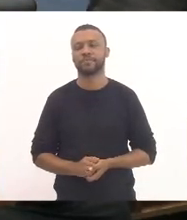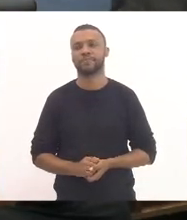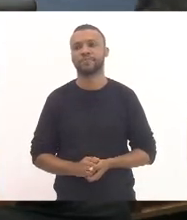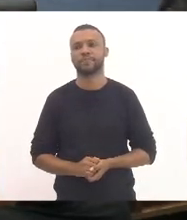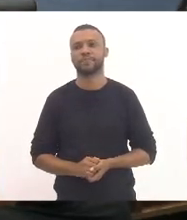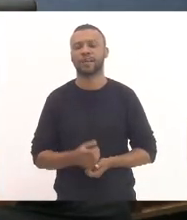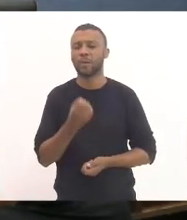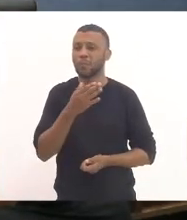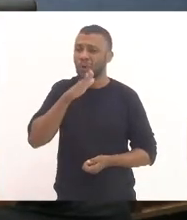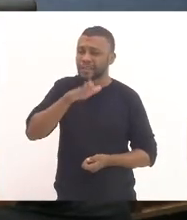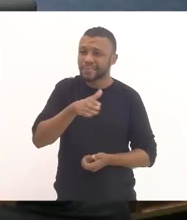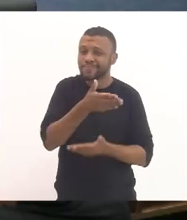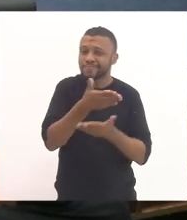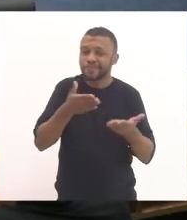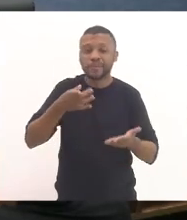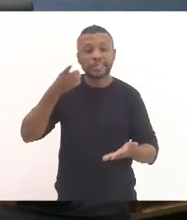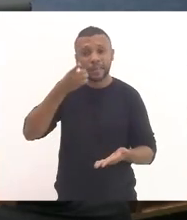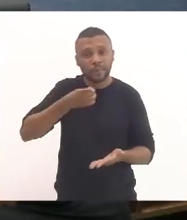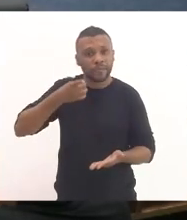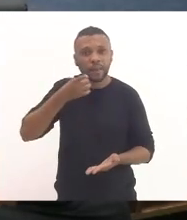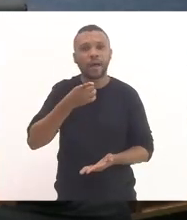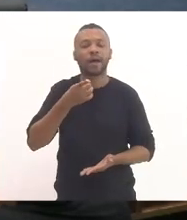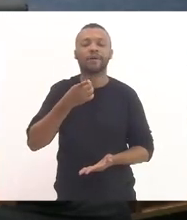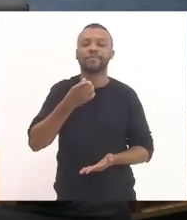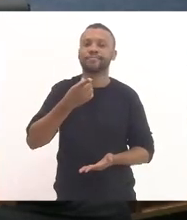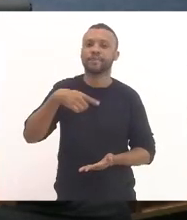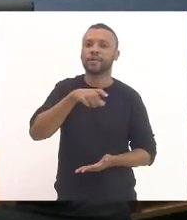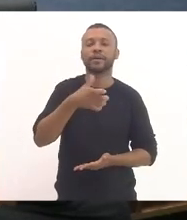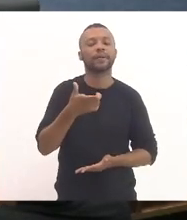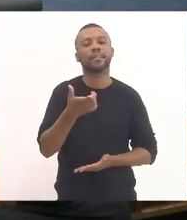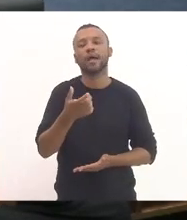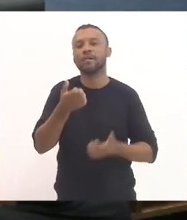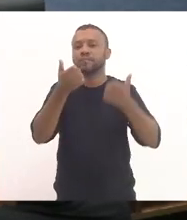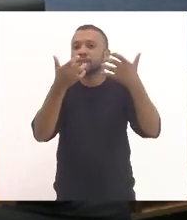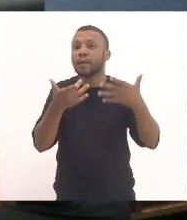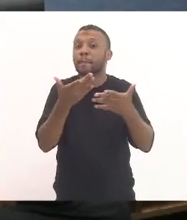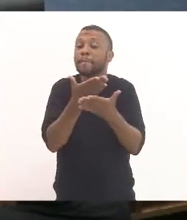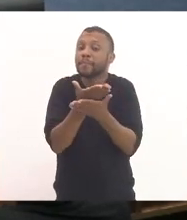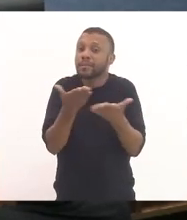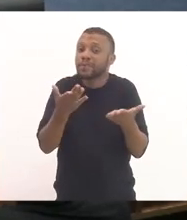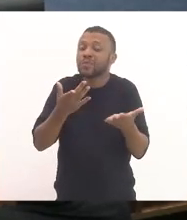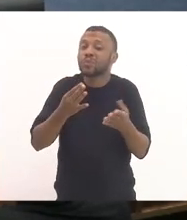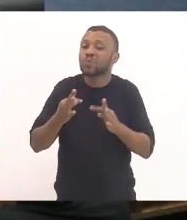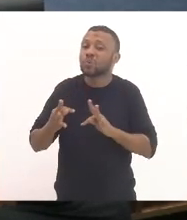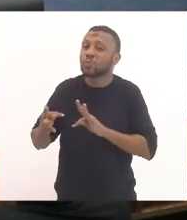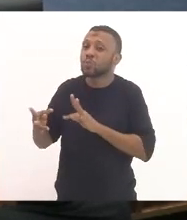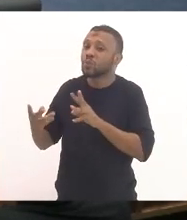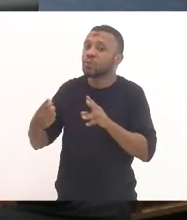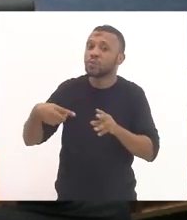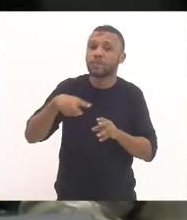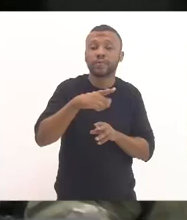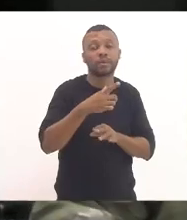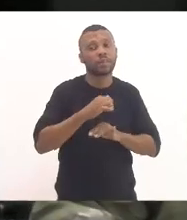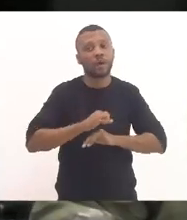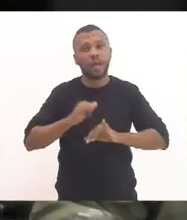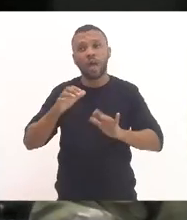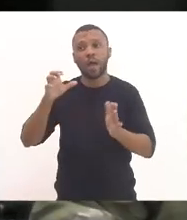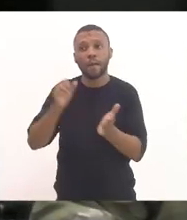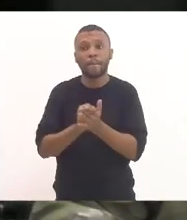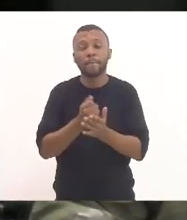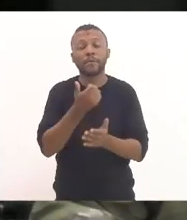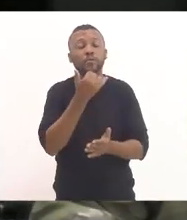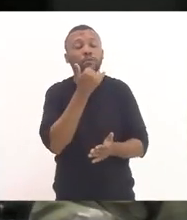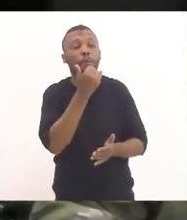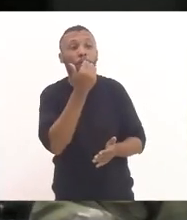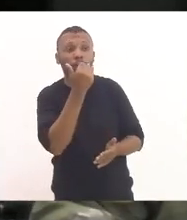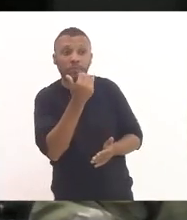Oi boa tarde senhores deputados dia mais eu queria dizer para todos que isso é um registro pedir para você